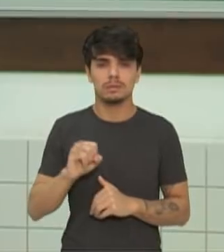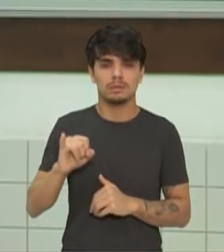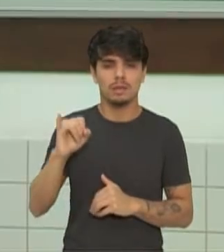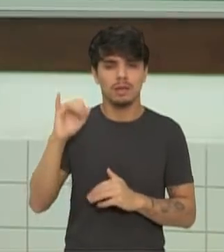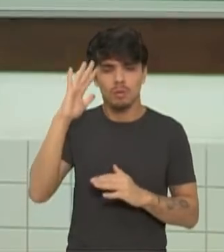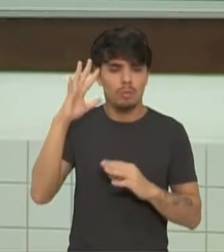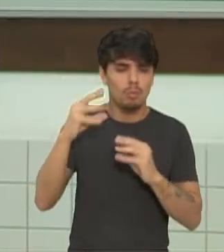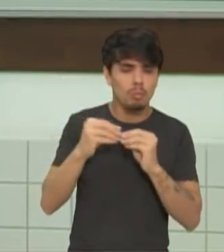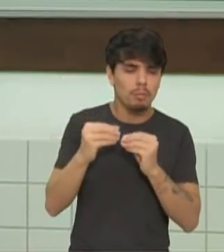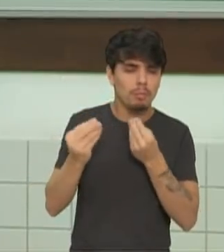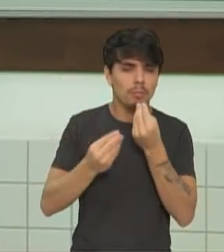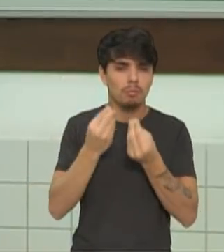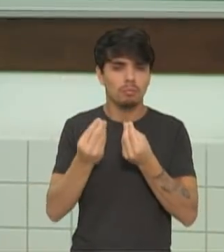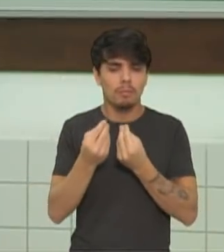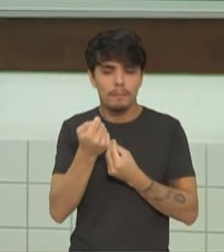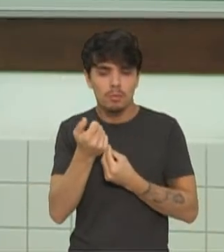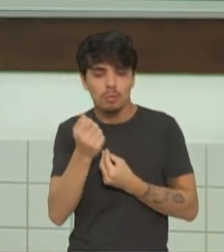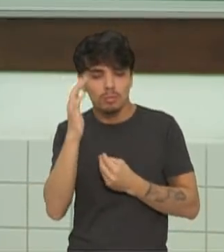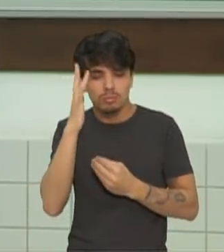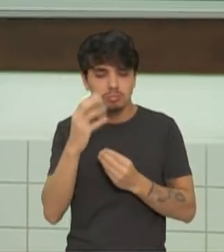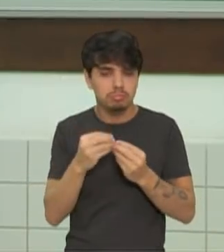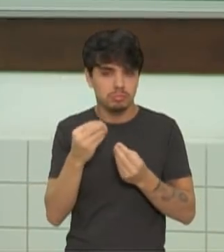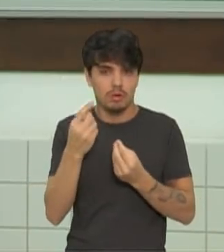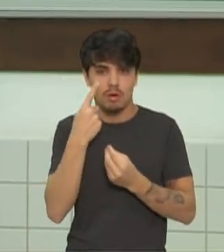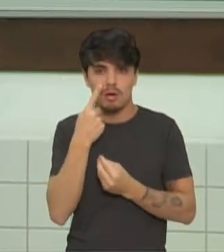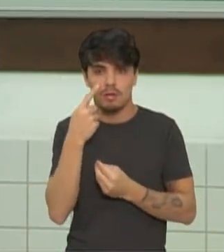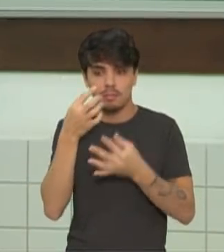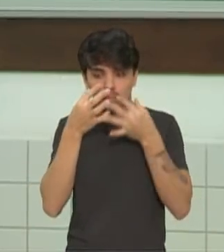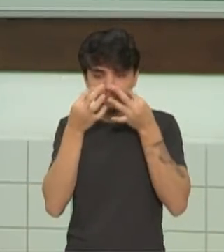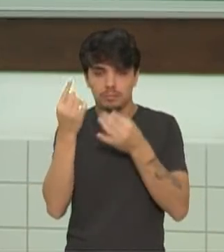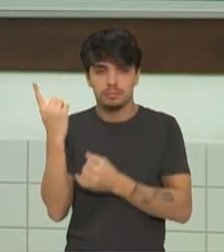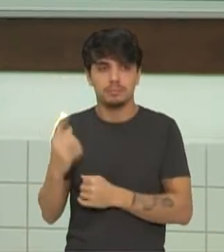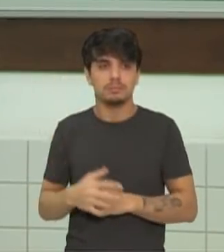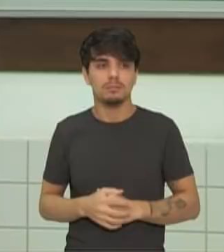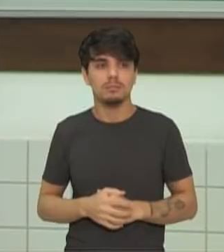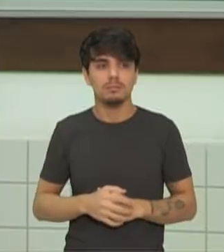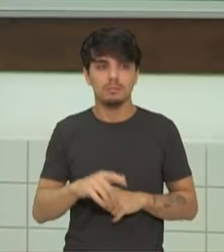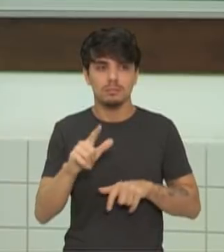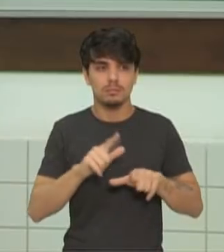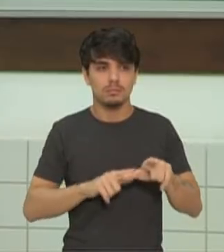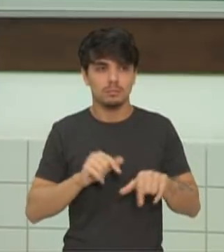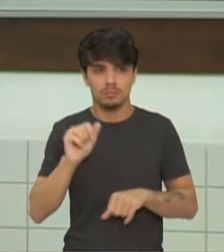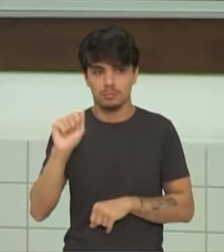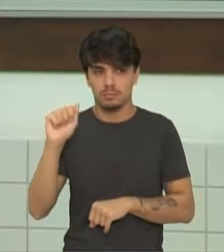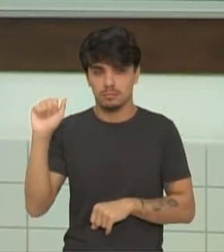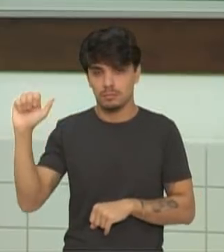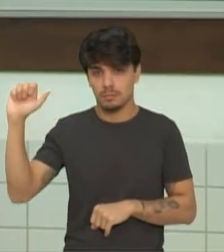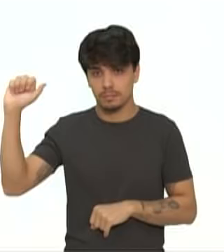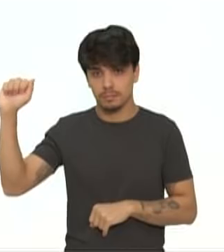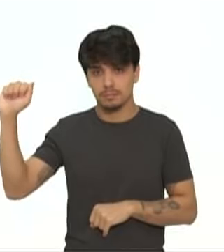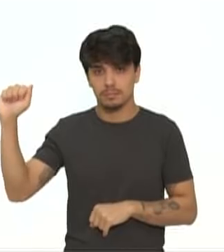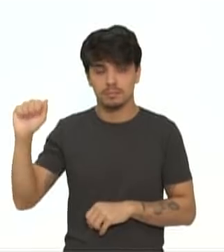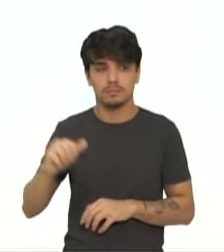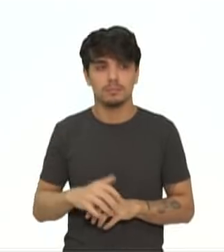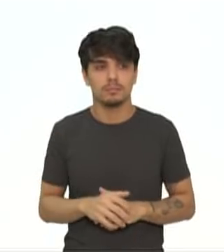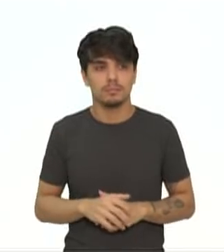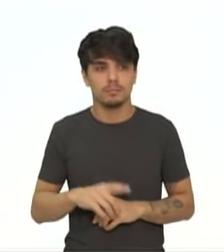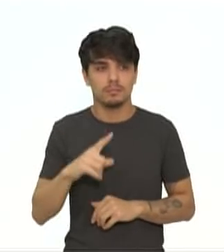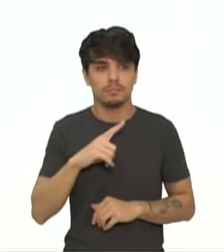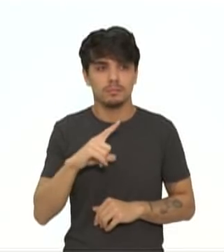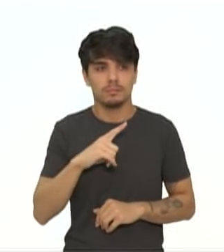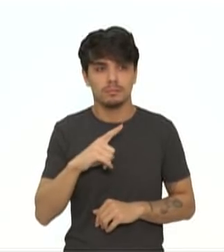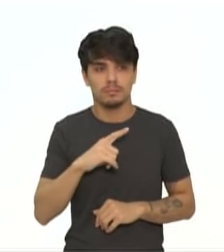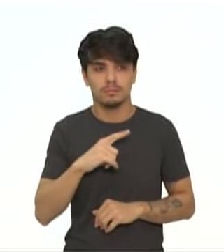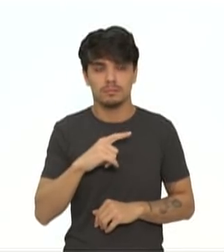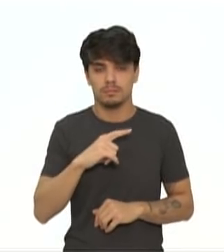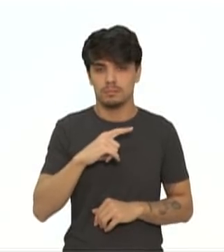um pouquinho, vamos de volta aqui. Então, na letra A equação em Celsius. Então, nós temos